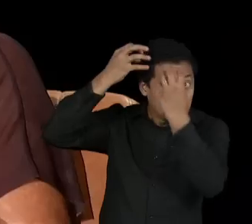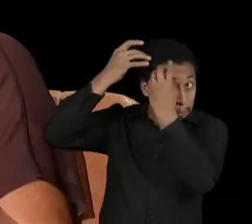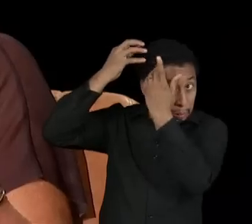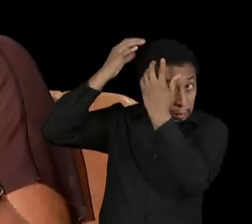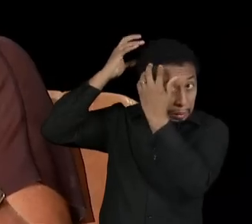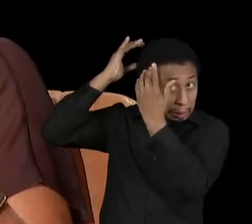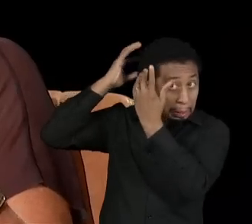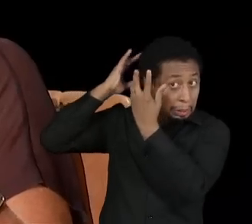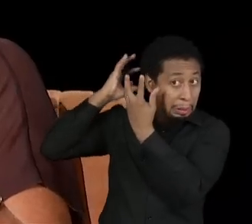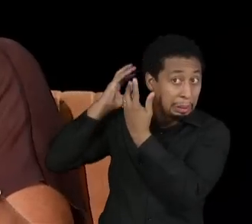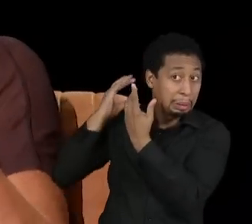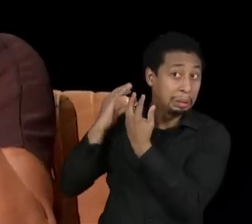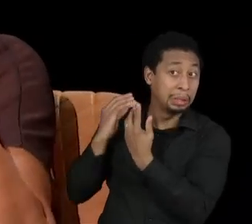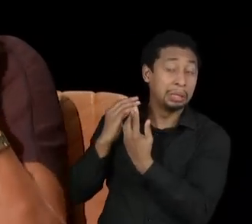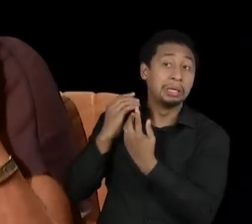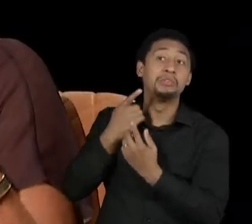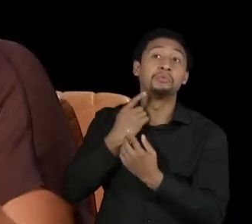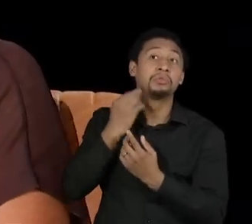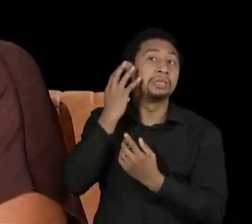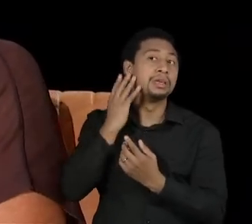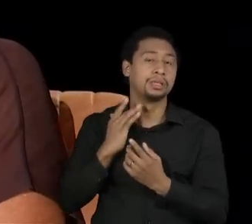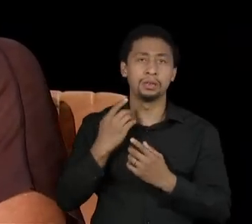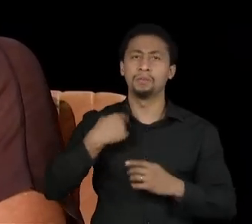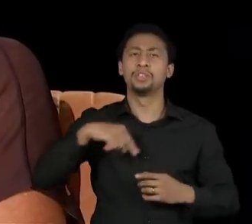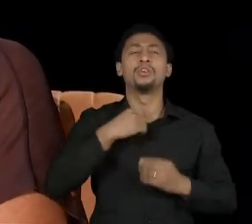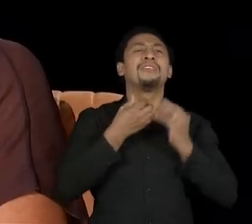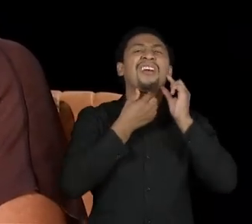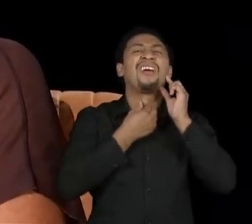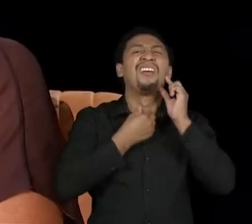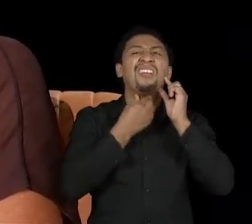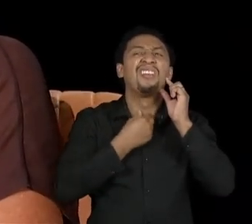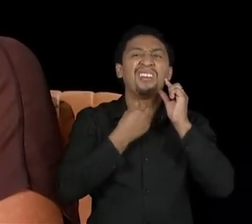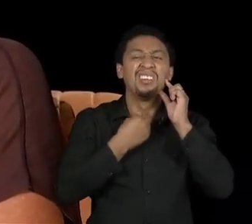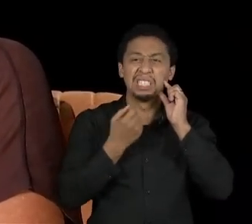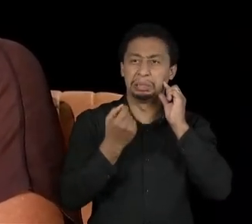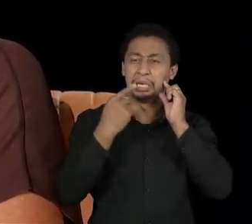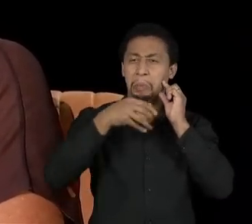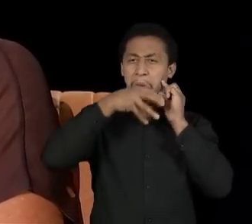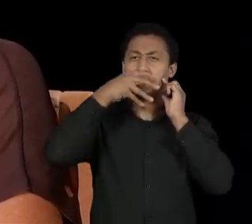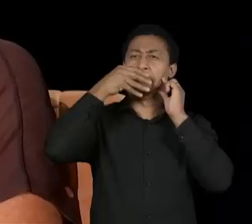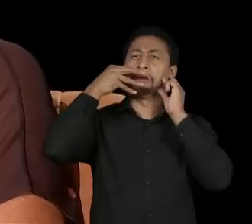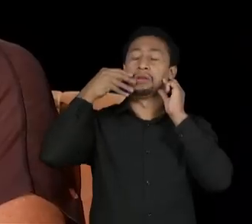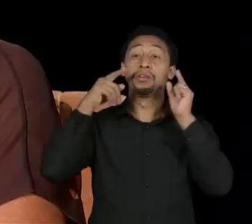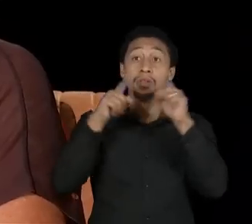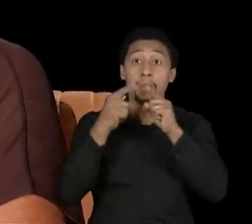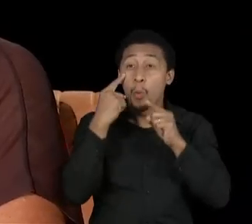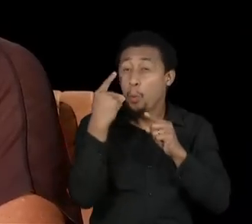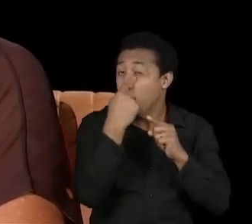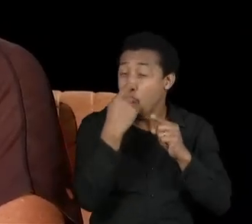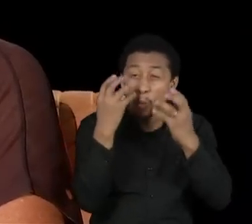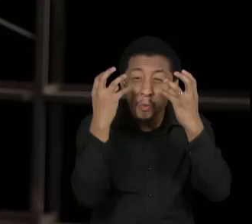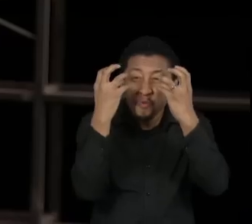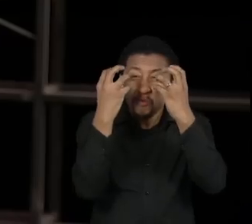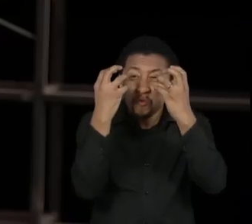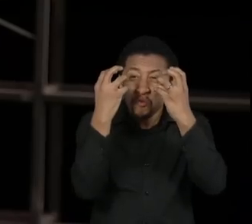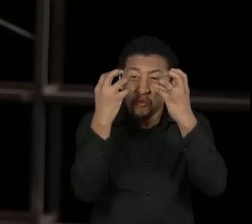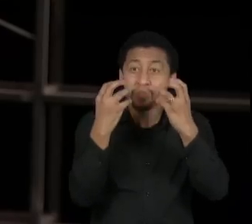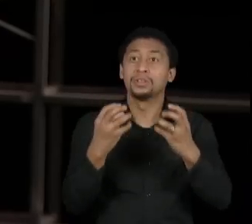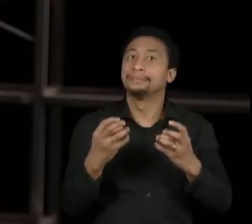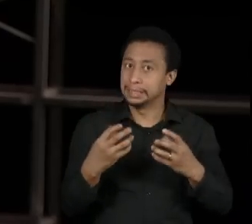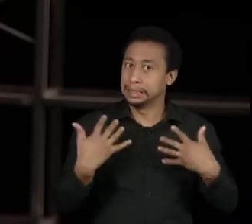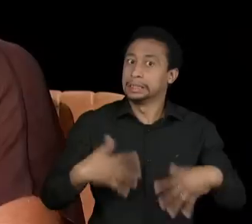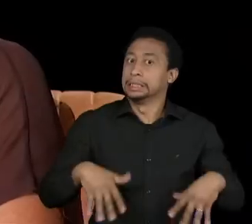Nós foi a garganta e os olhos. Enfim, foi uma barra pesada,